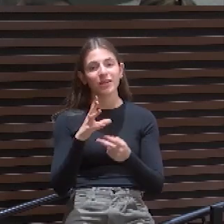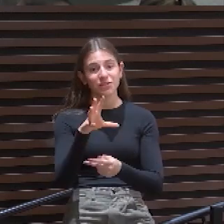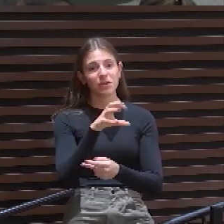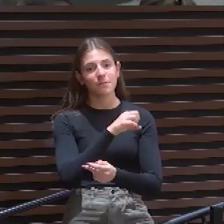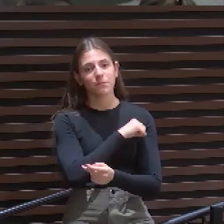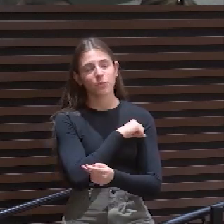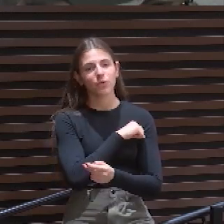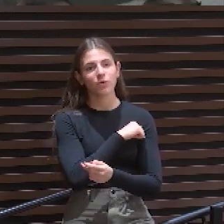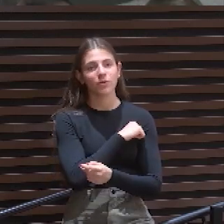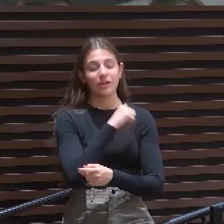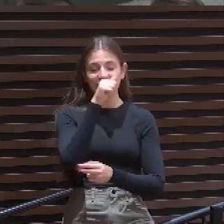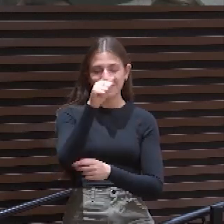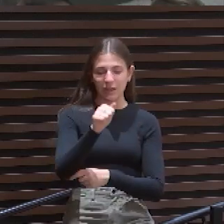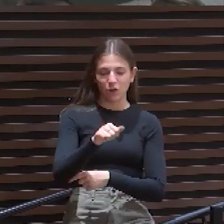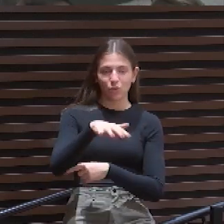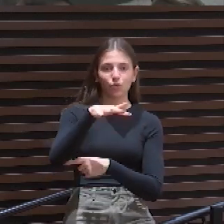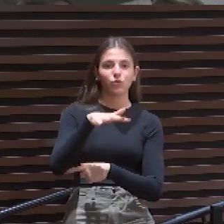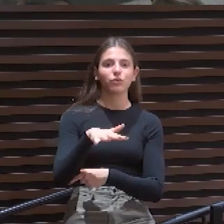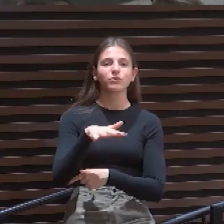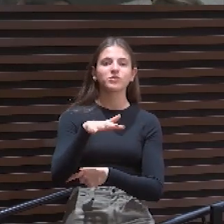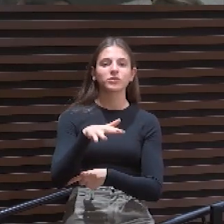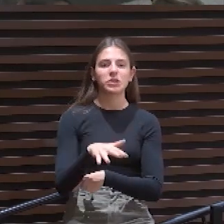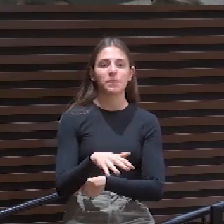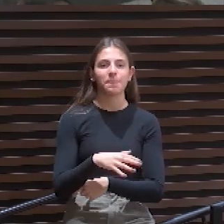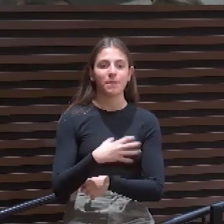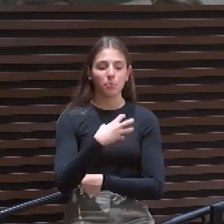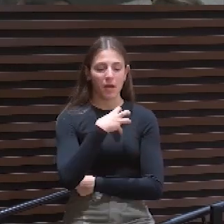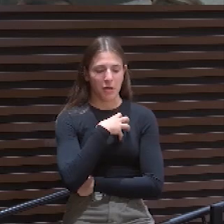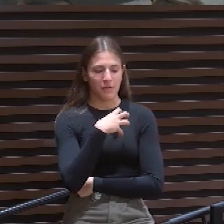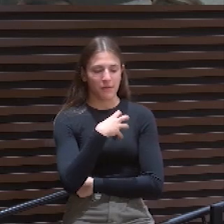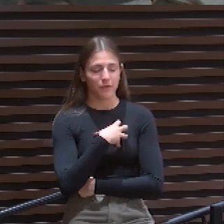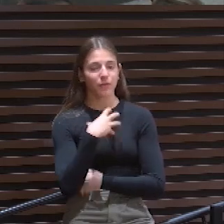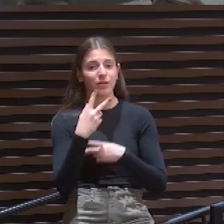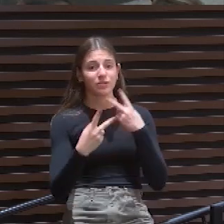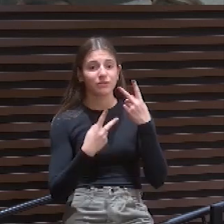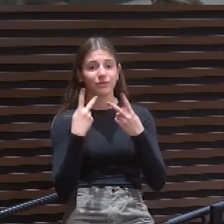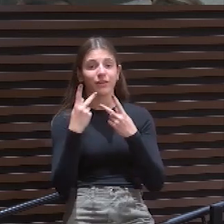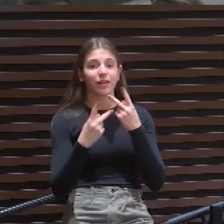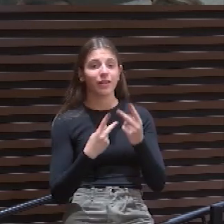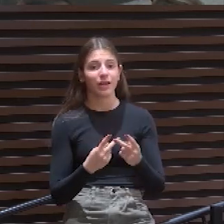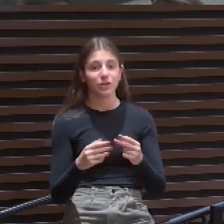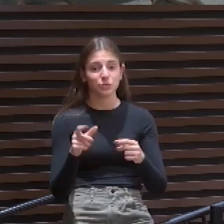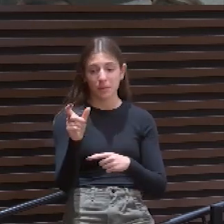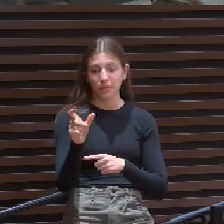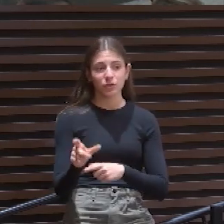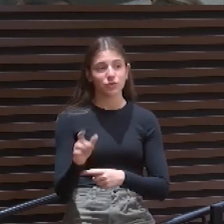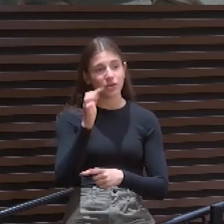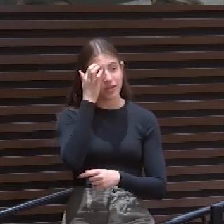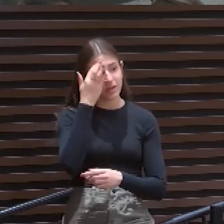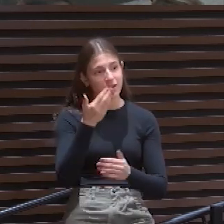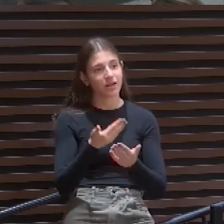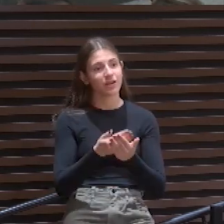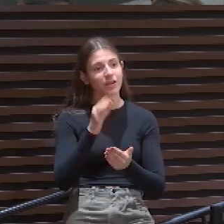sermos luz. O sotaque do regenerado tem que ser outro.